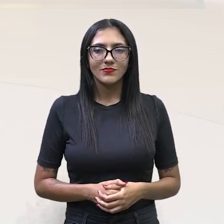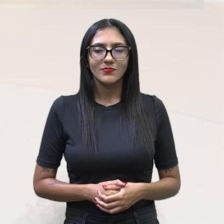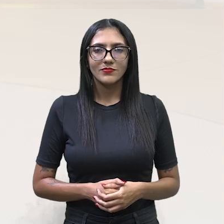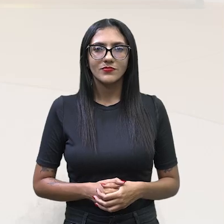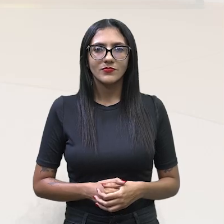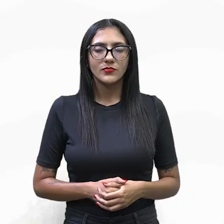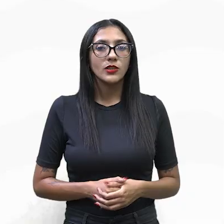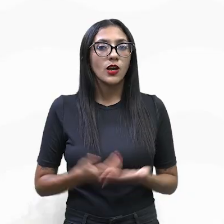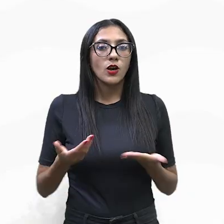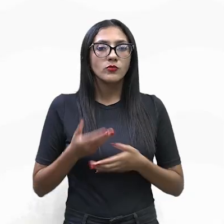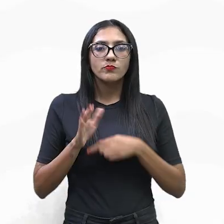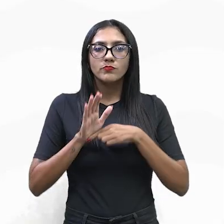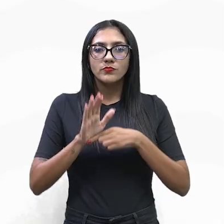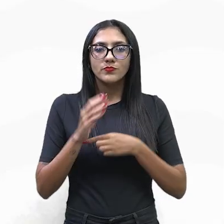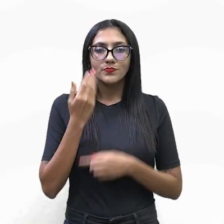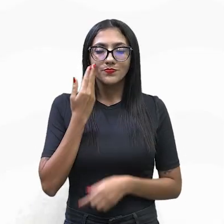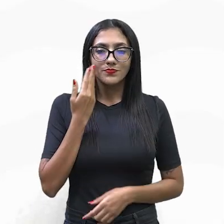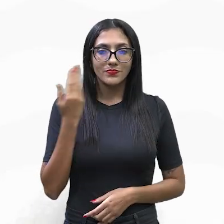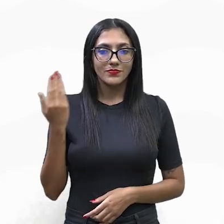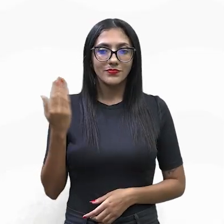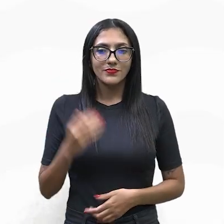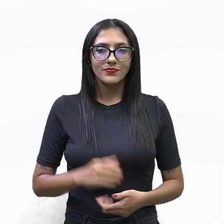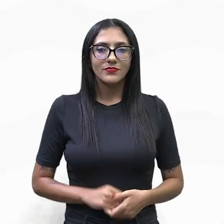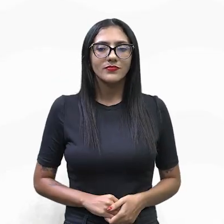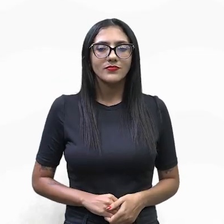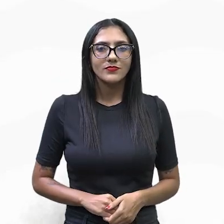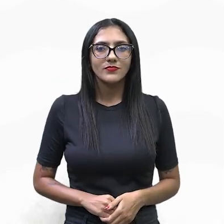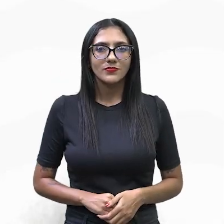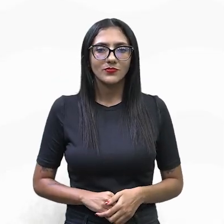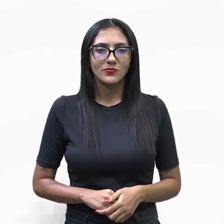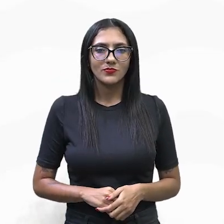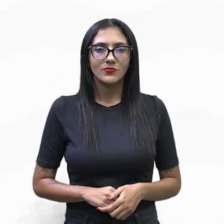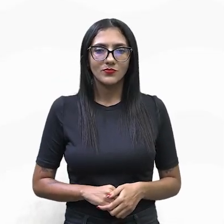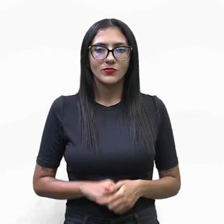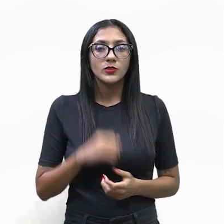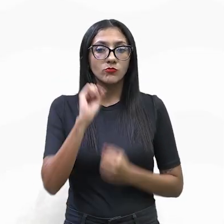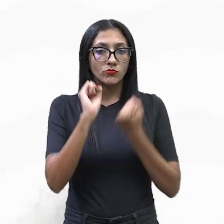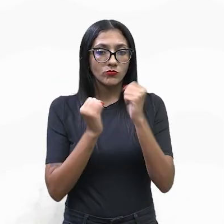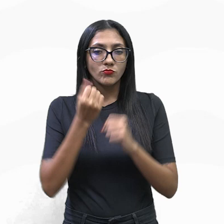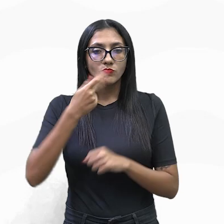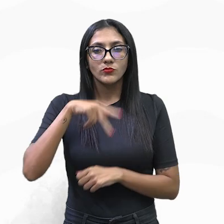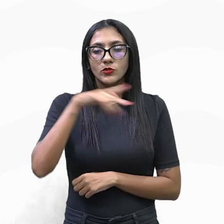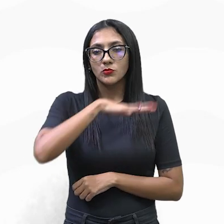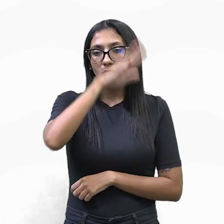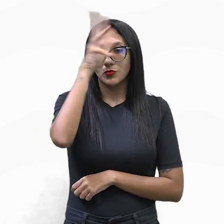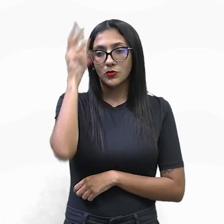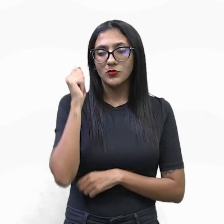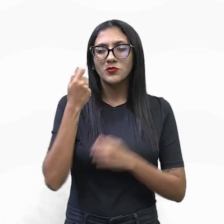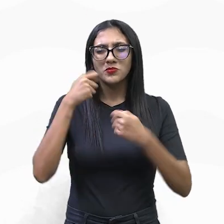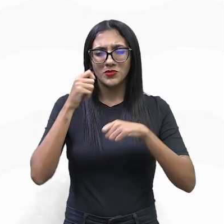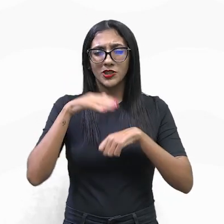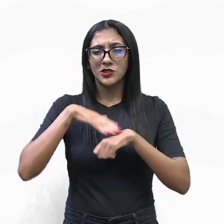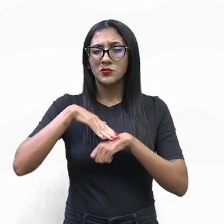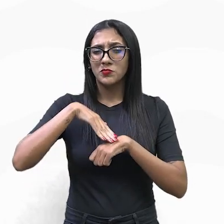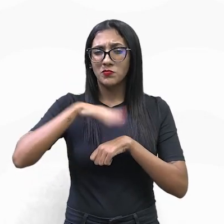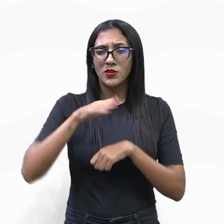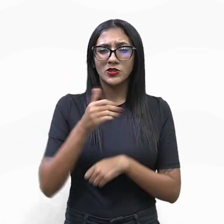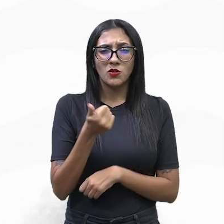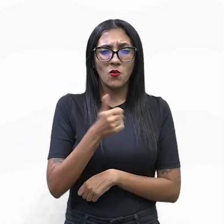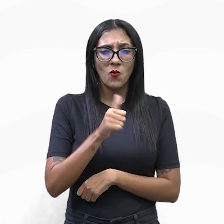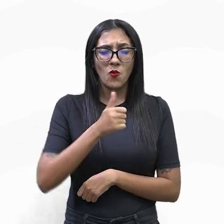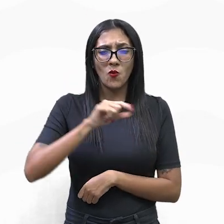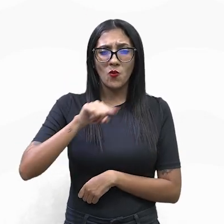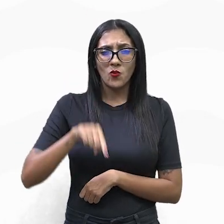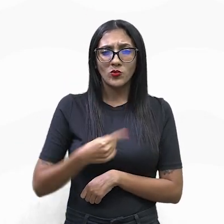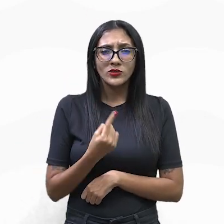sobre, de olho na tela, para que você não perca nenhum detalhe. A indústria do Amazonas precisará de mais de 11